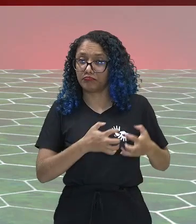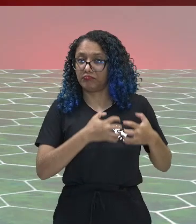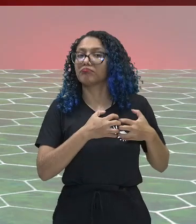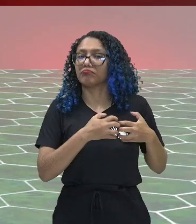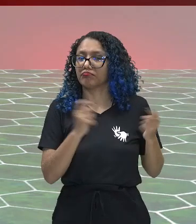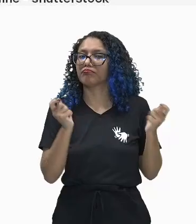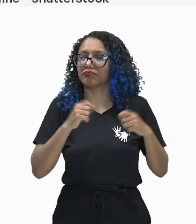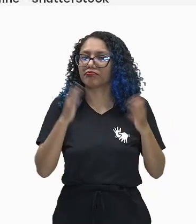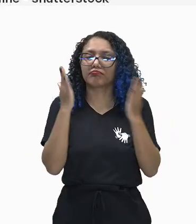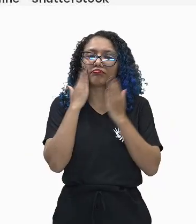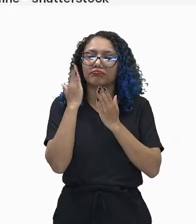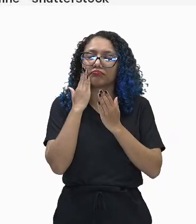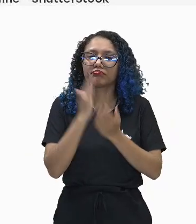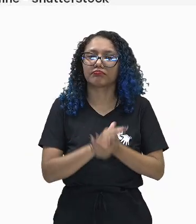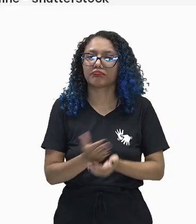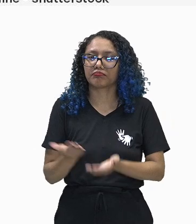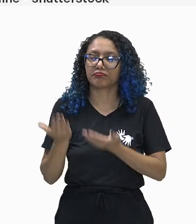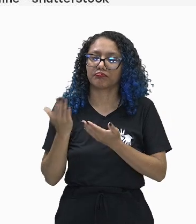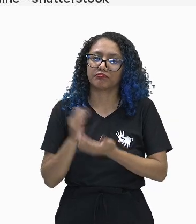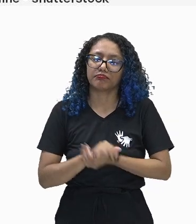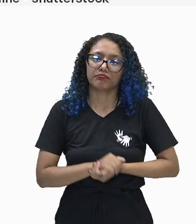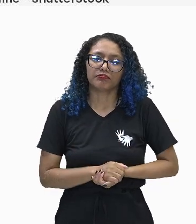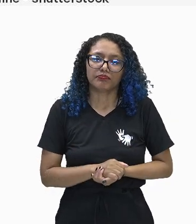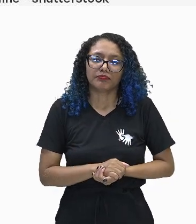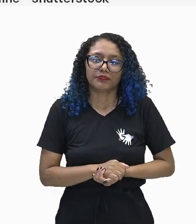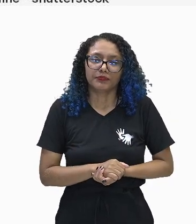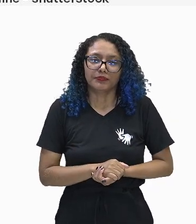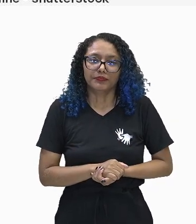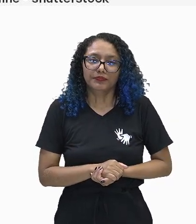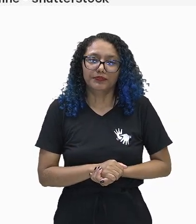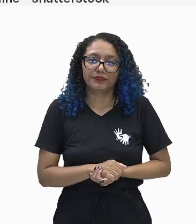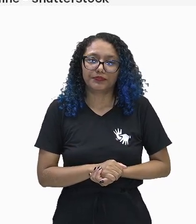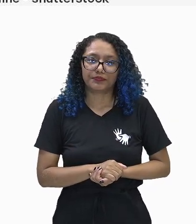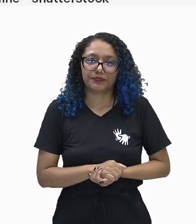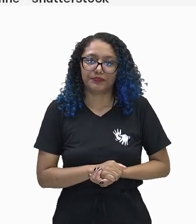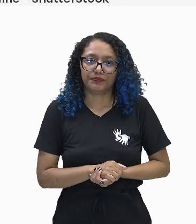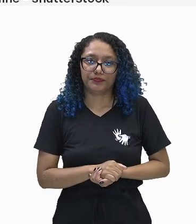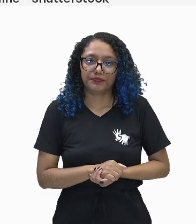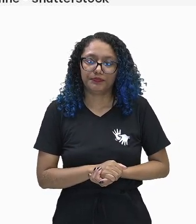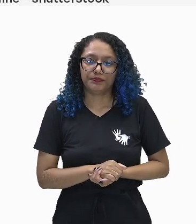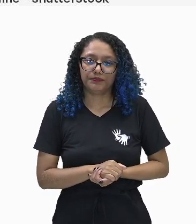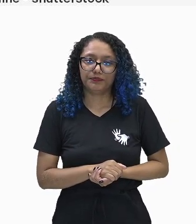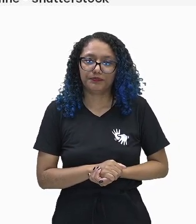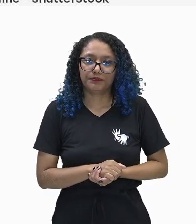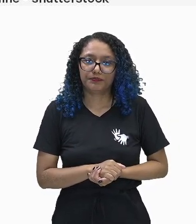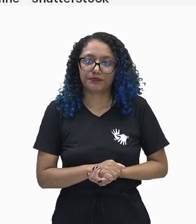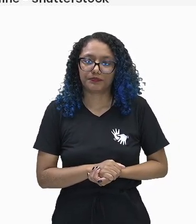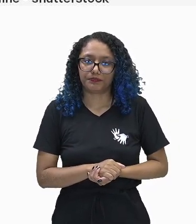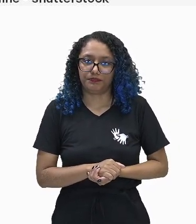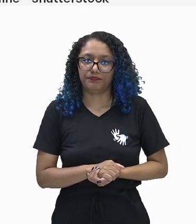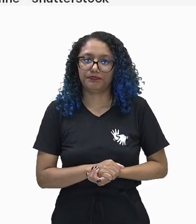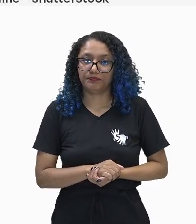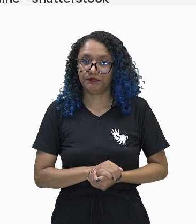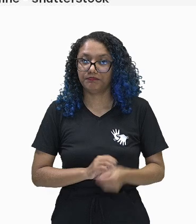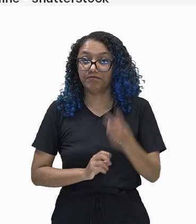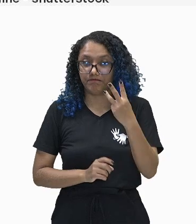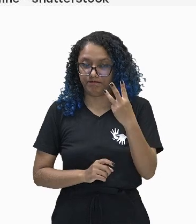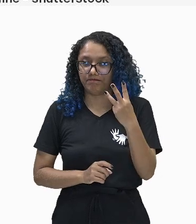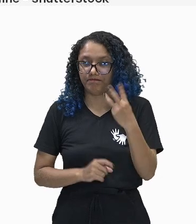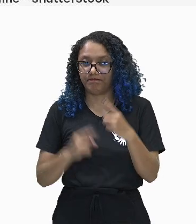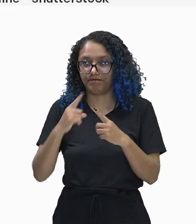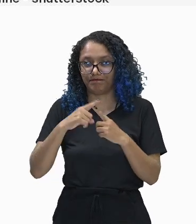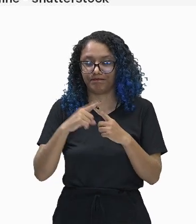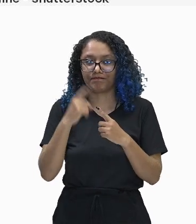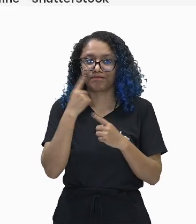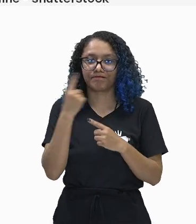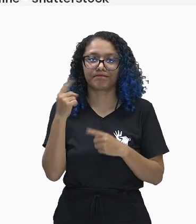capilares. Ok? Compreendido? Então, nós temos aí, olha, estes 3 vasos sanguíneos, né?